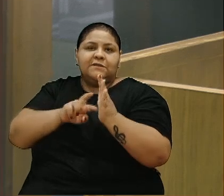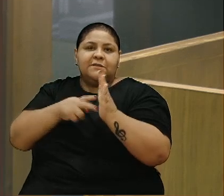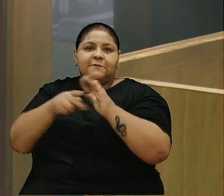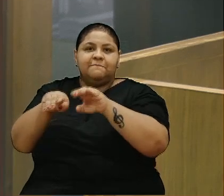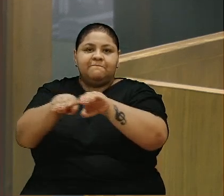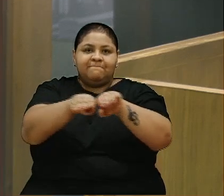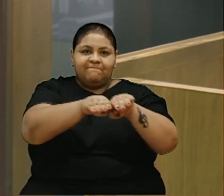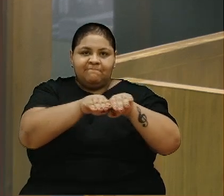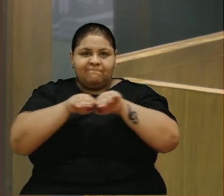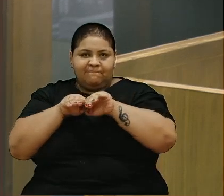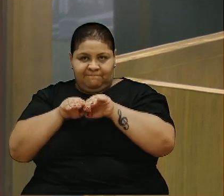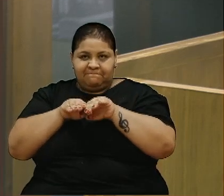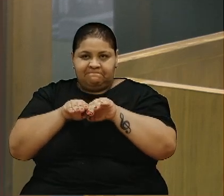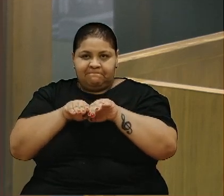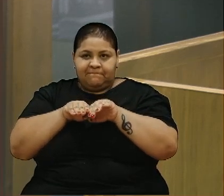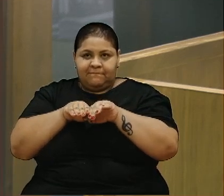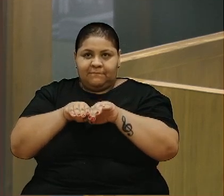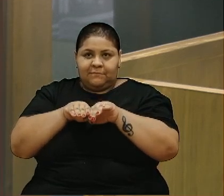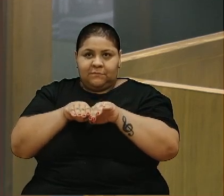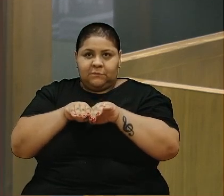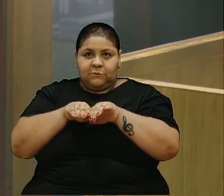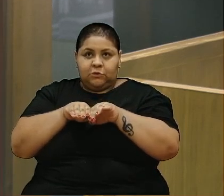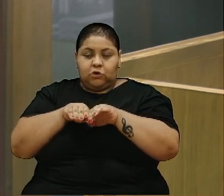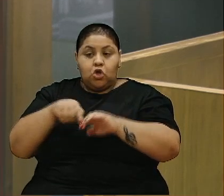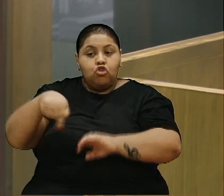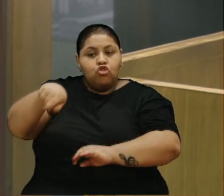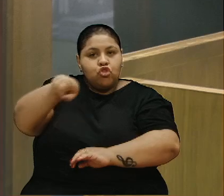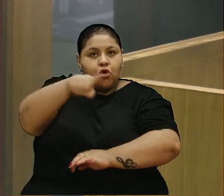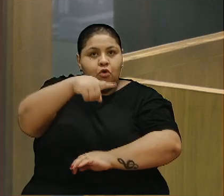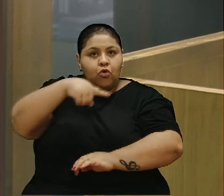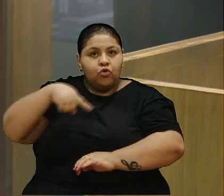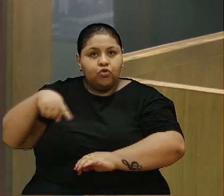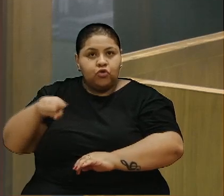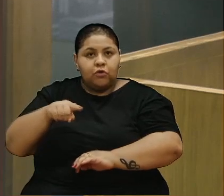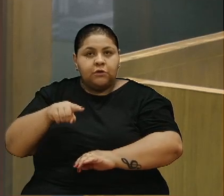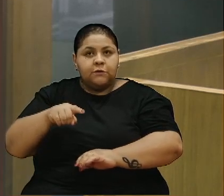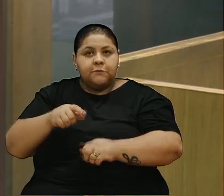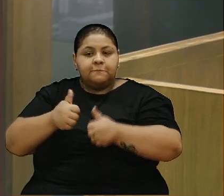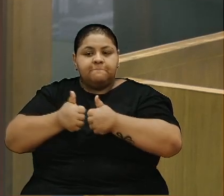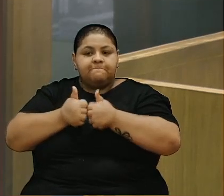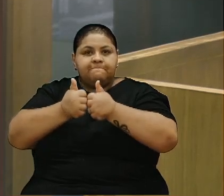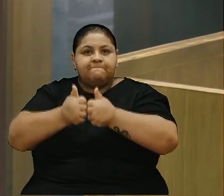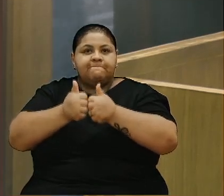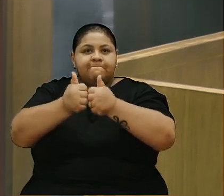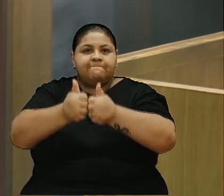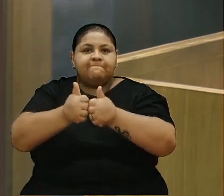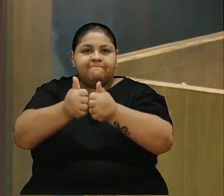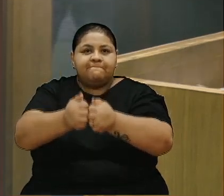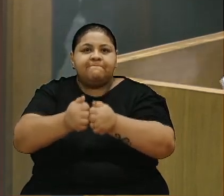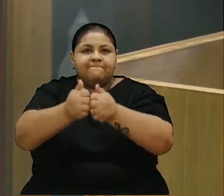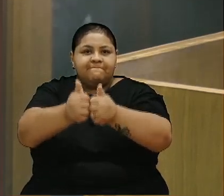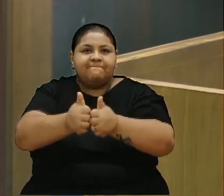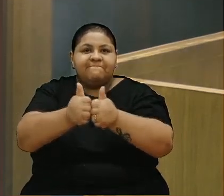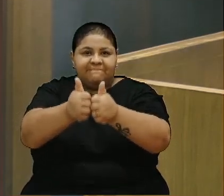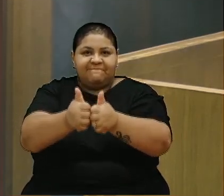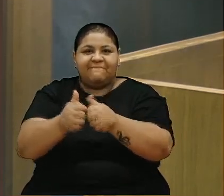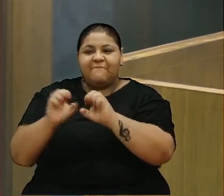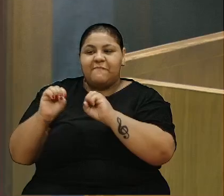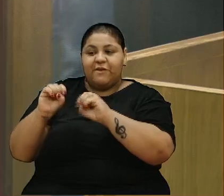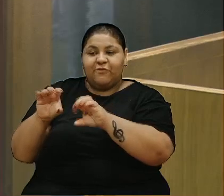Quando todos nós vamos caminhar juntos para uma educação de